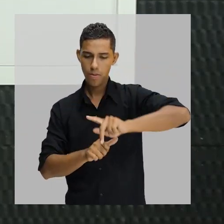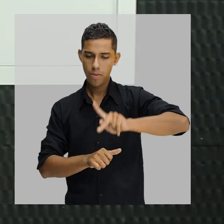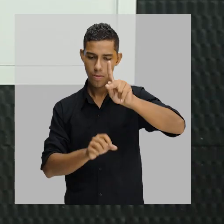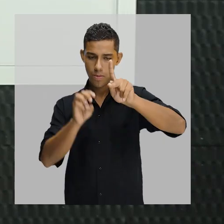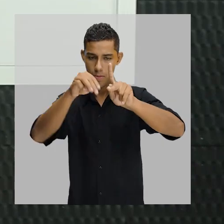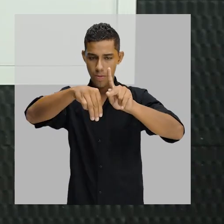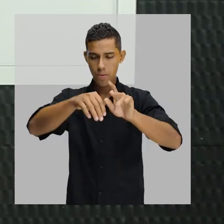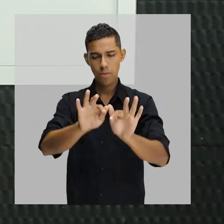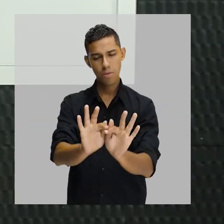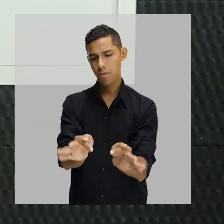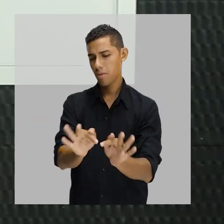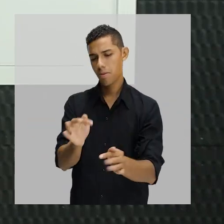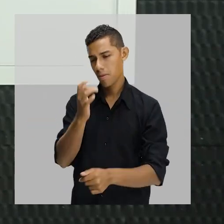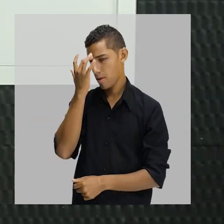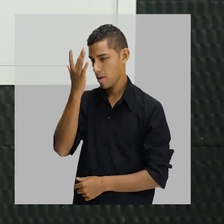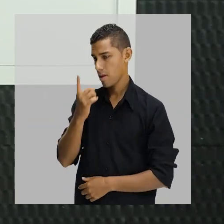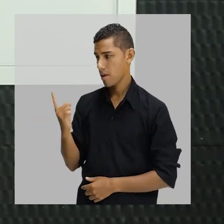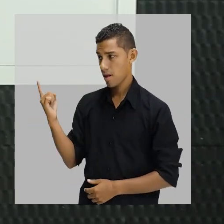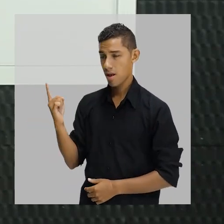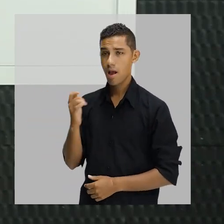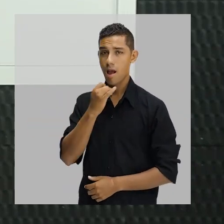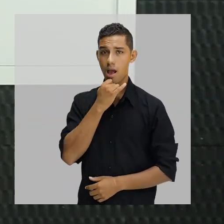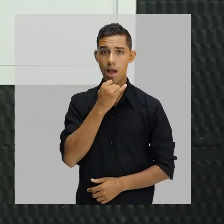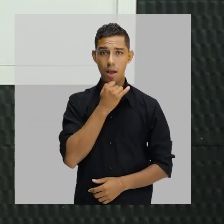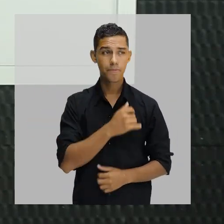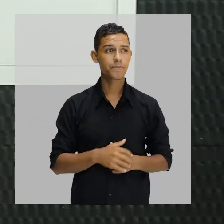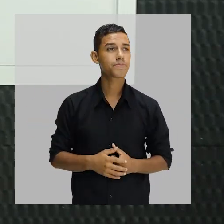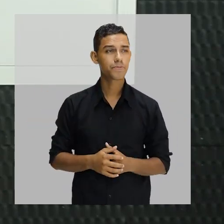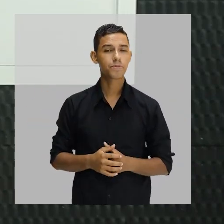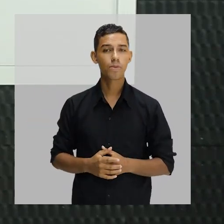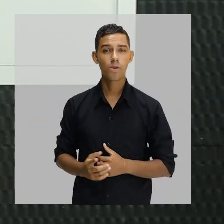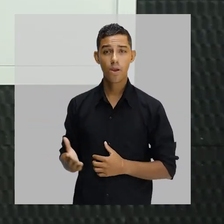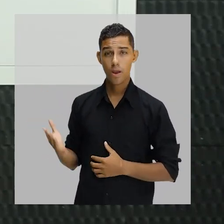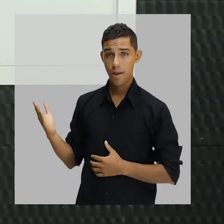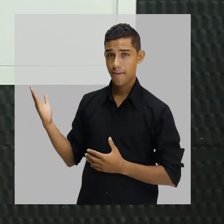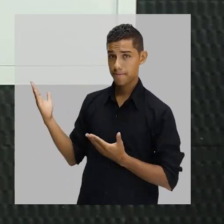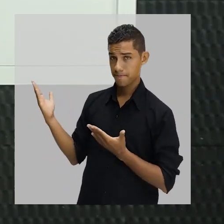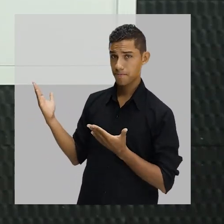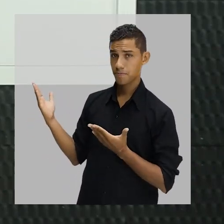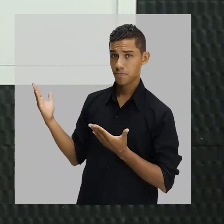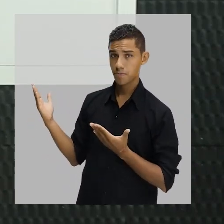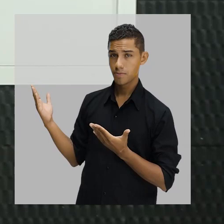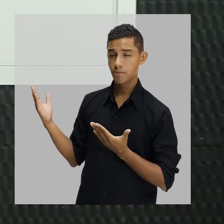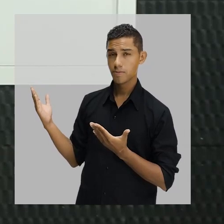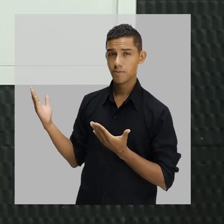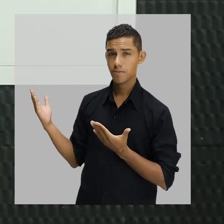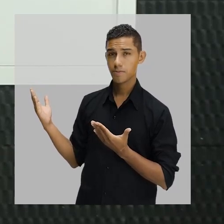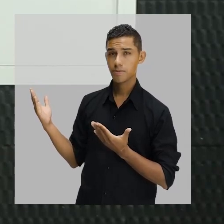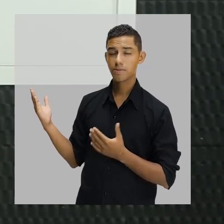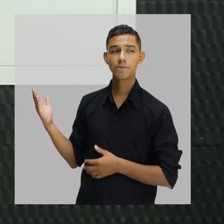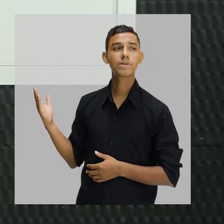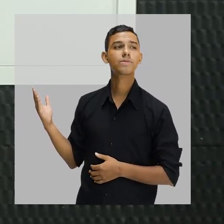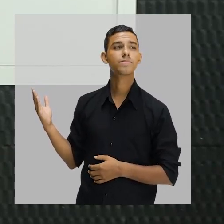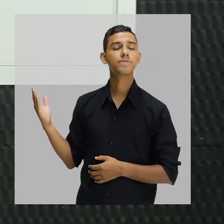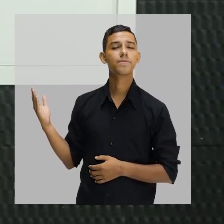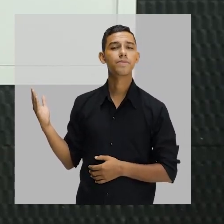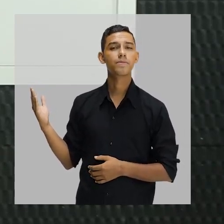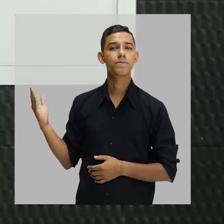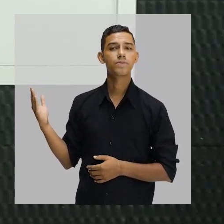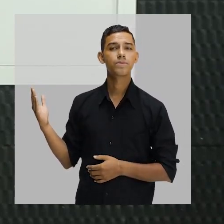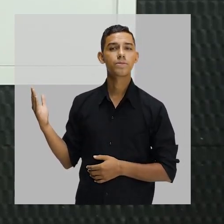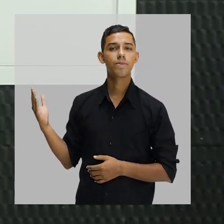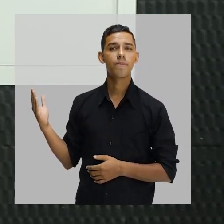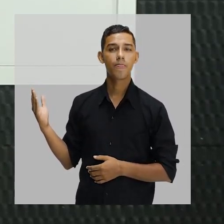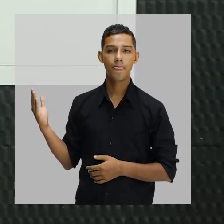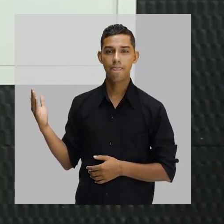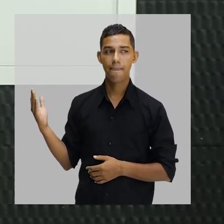ó. Basta eu pegar o meu valor, que é o 10, e multiplicar por